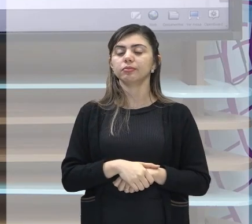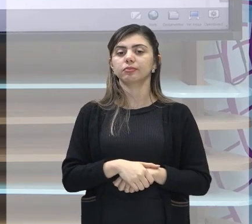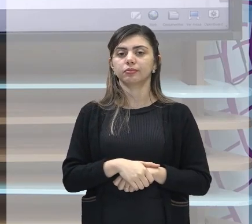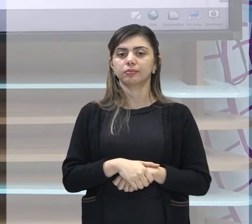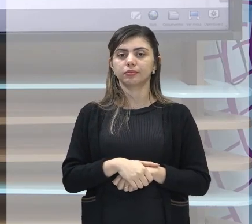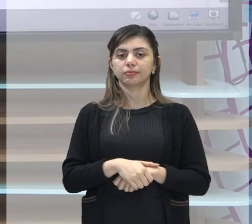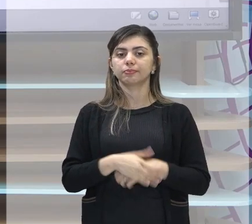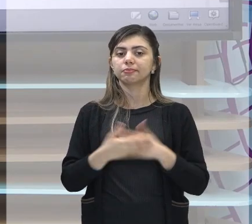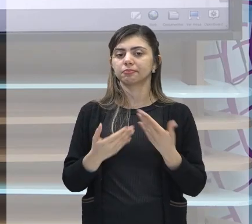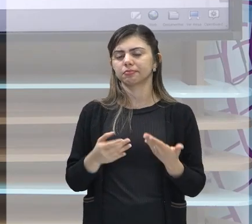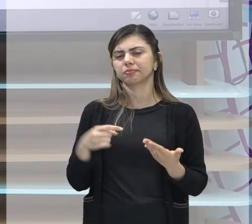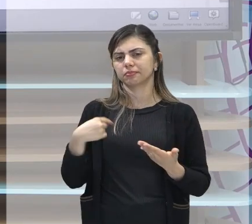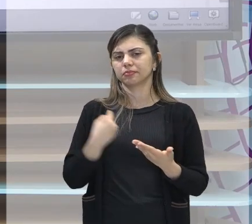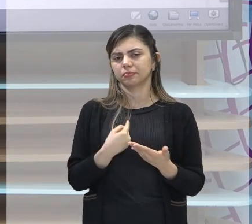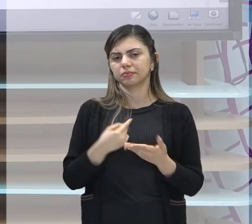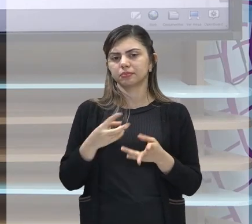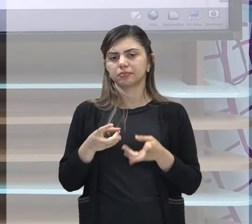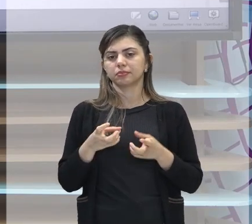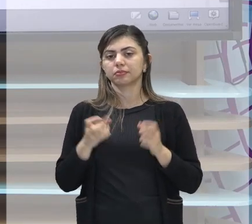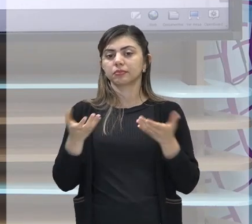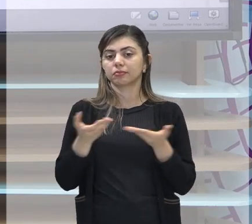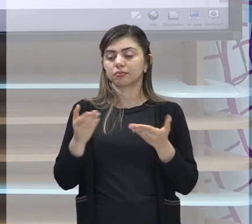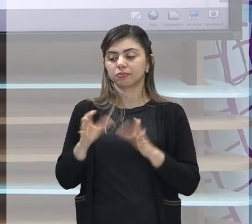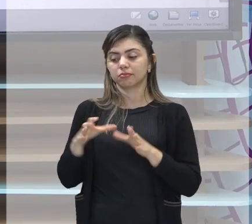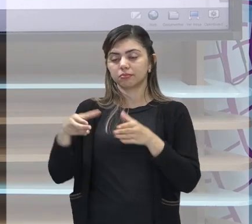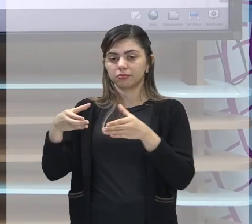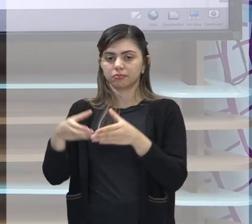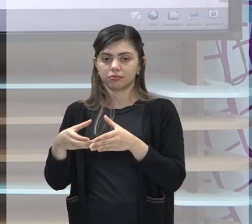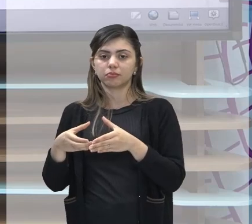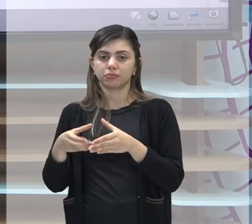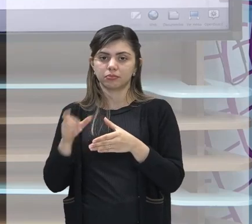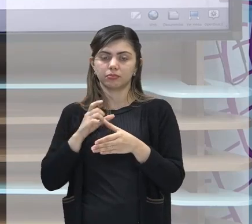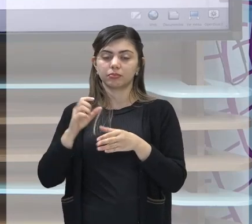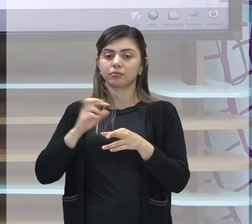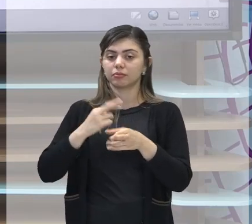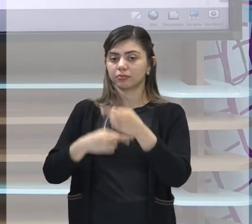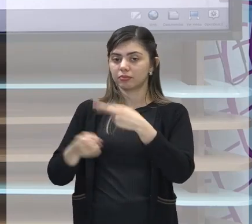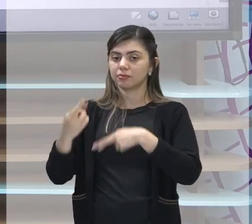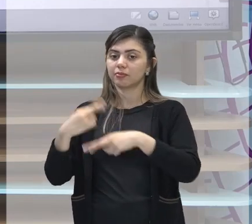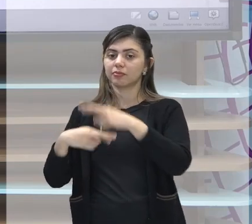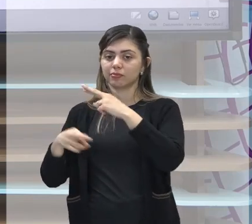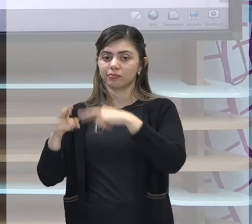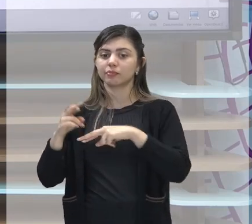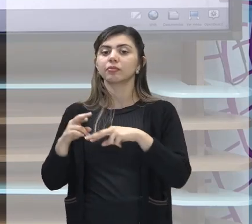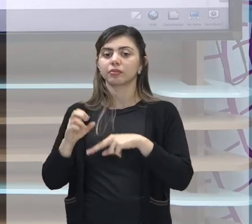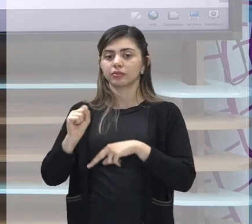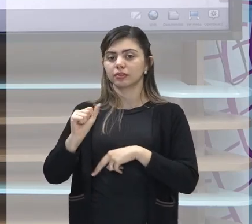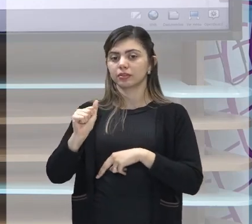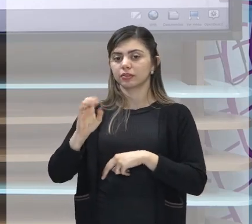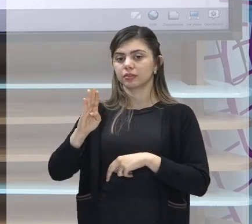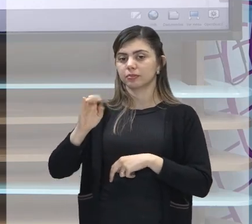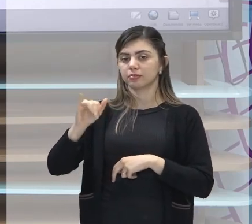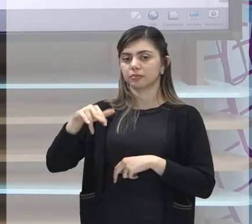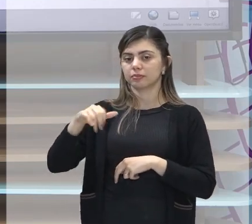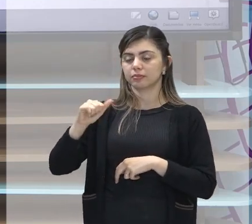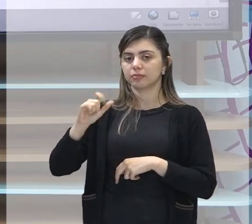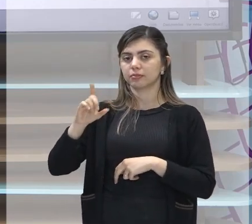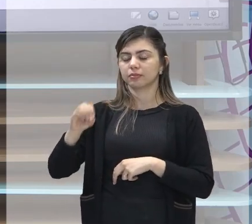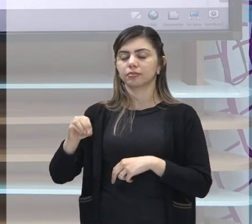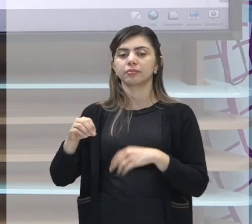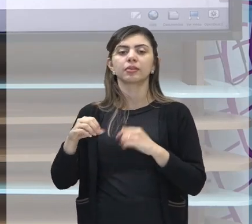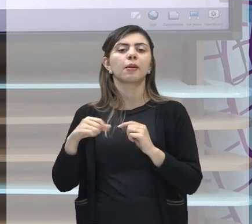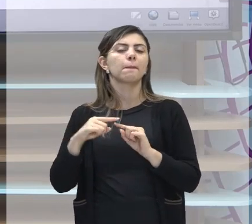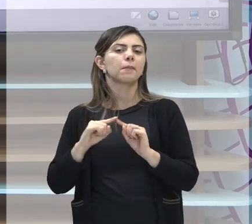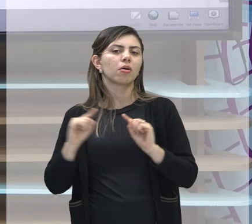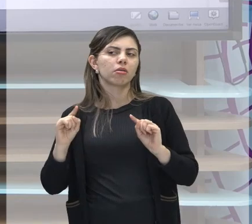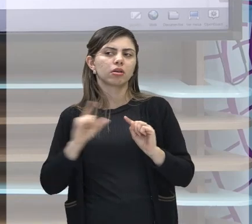daquilo que percebemos no movimento da Sabinada, que também é um movimento regencial, mas que, de um certo modo, já